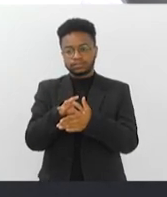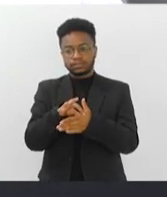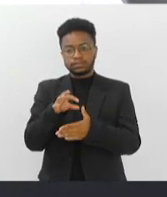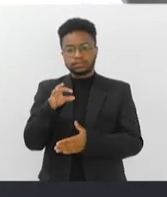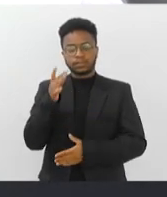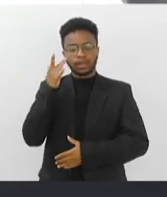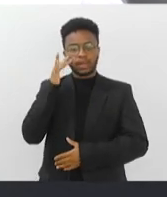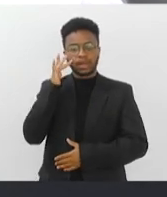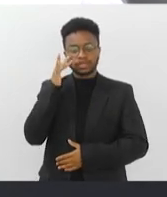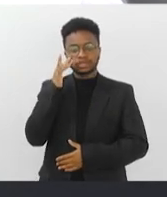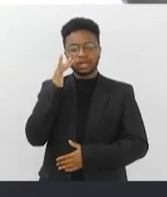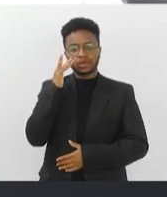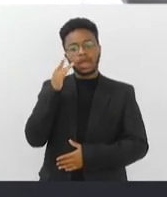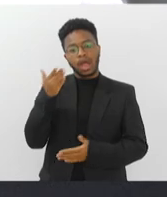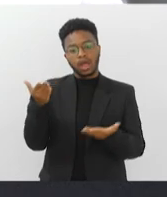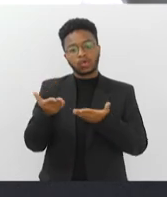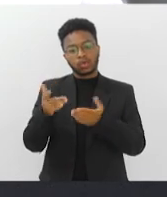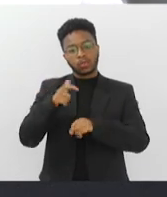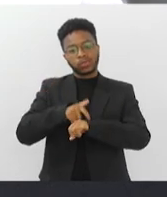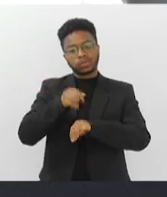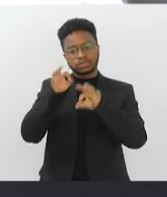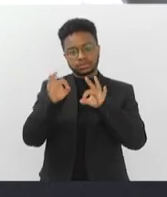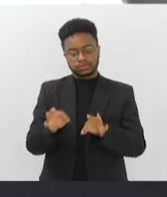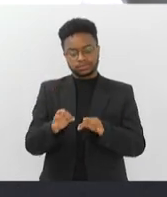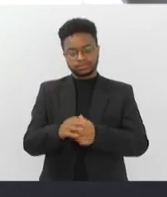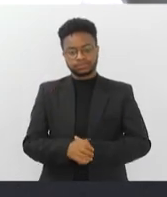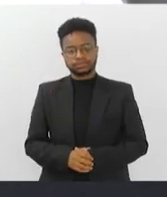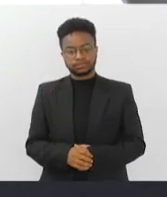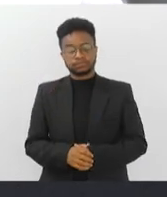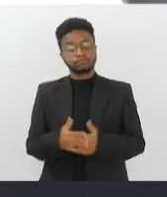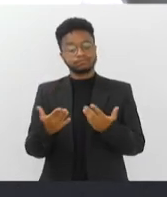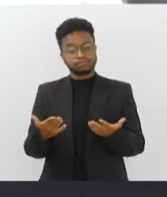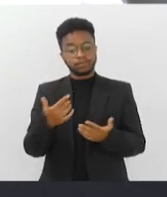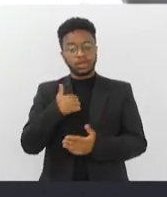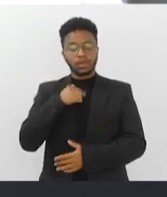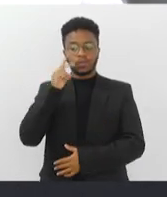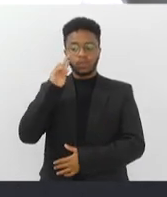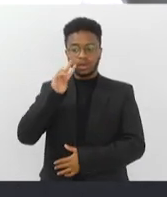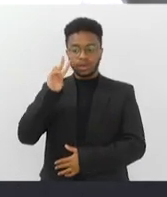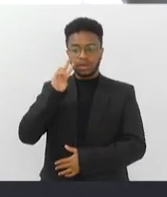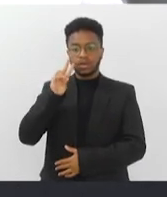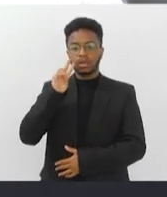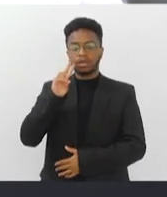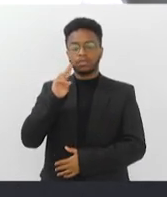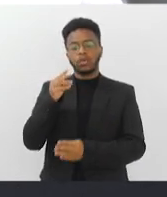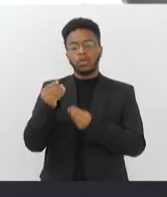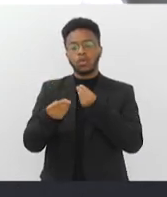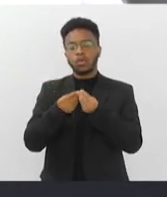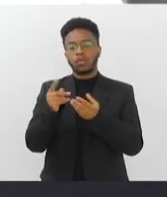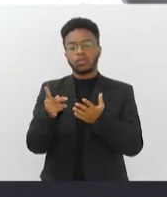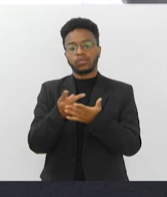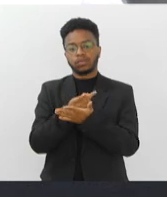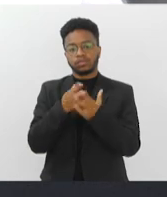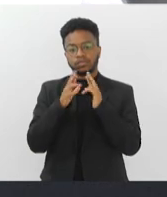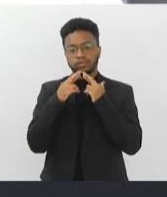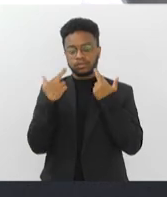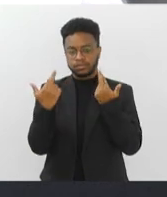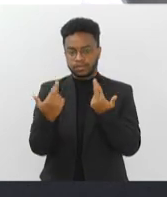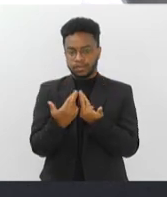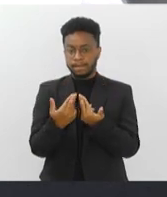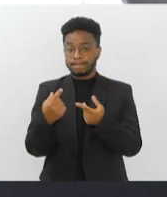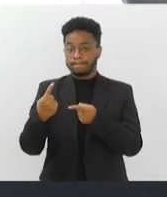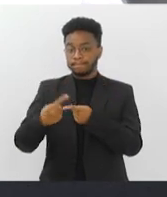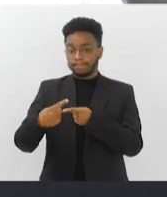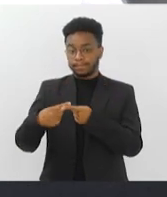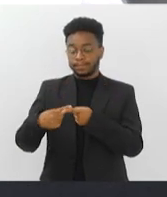acharam que era a hora, que a hora era chegada. Eu me lembro muito bem desta reunião, porque a